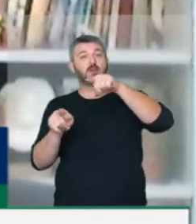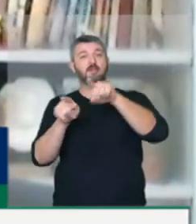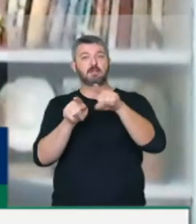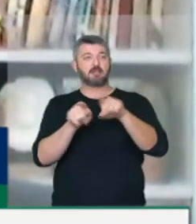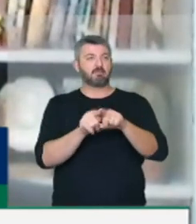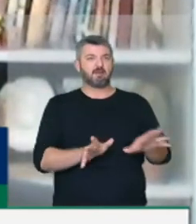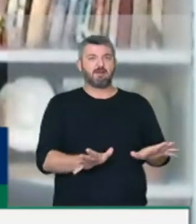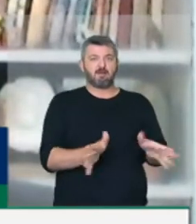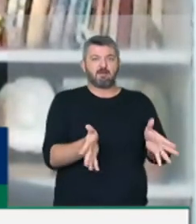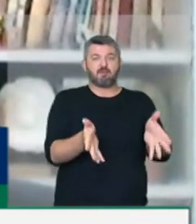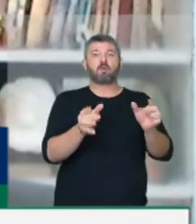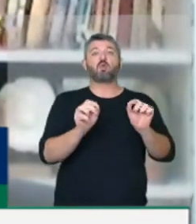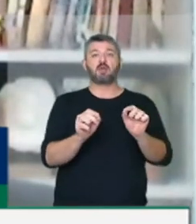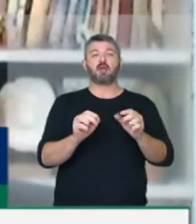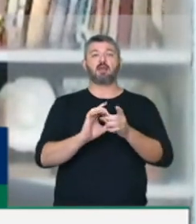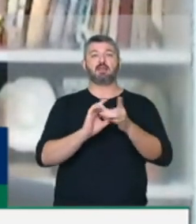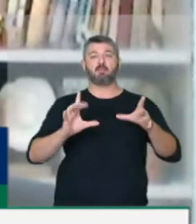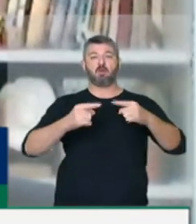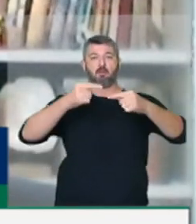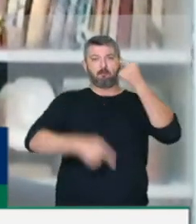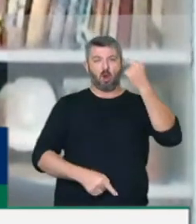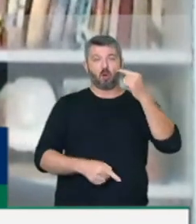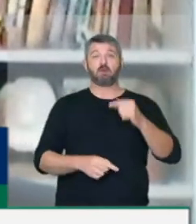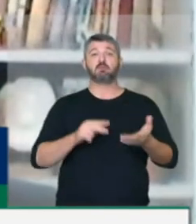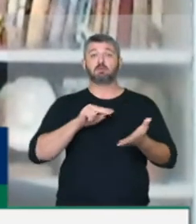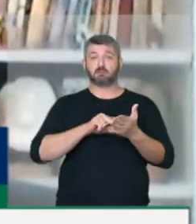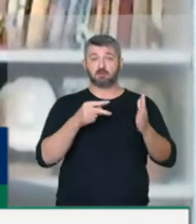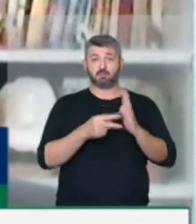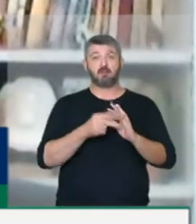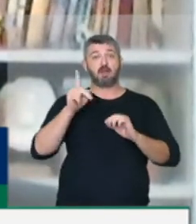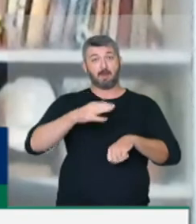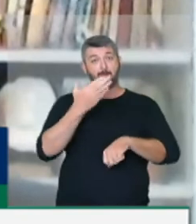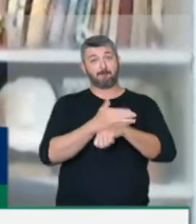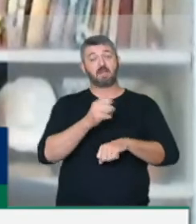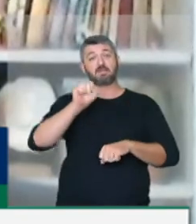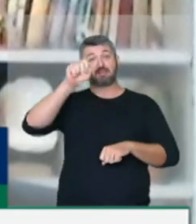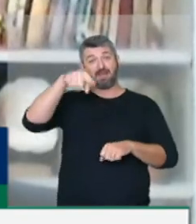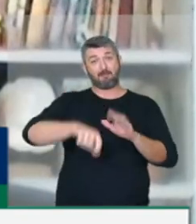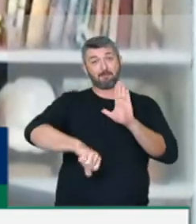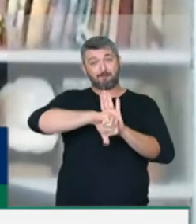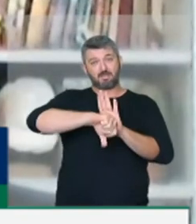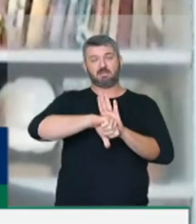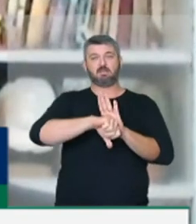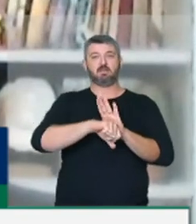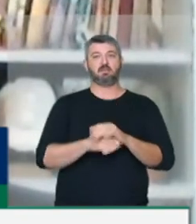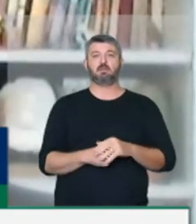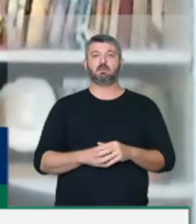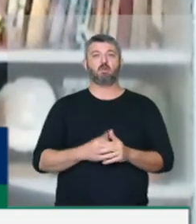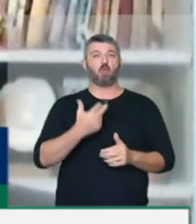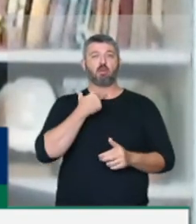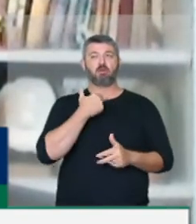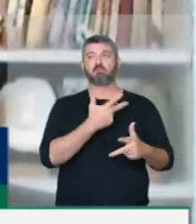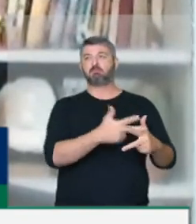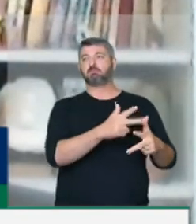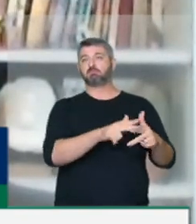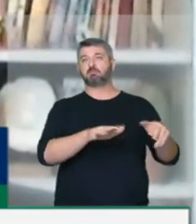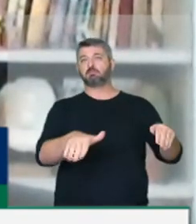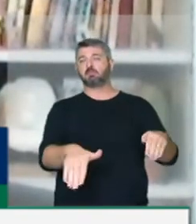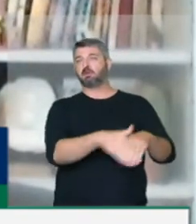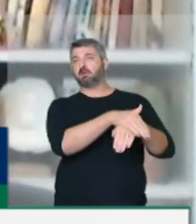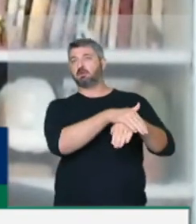à ruptura da ordem democrática, configuram prática de crimes que não podem ser encobertos sob o manto